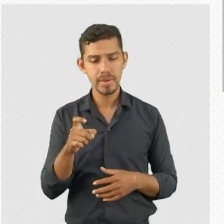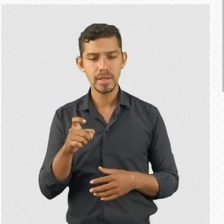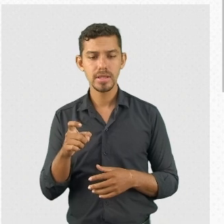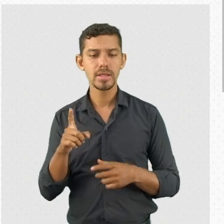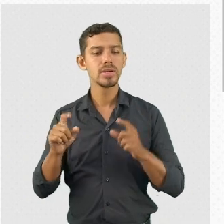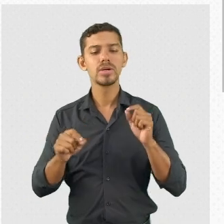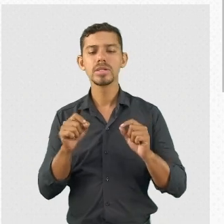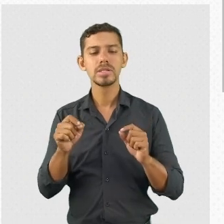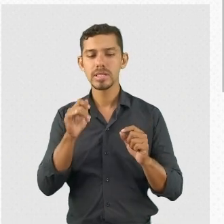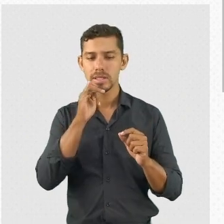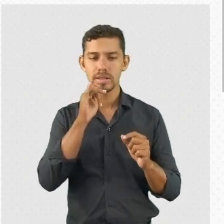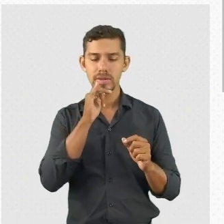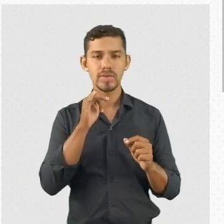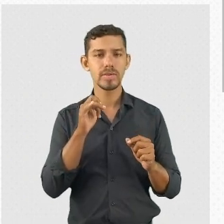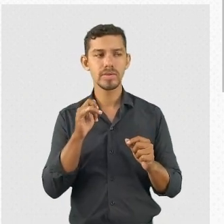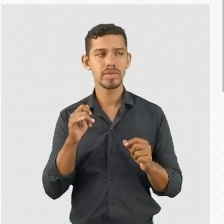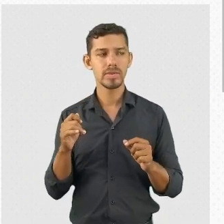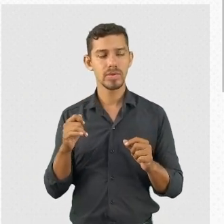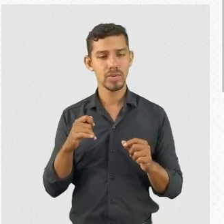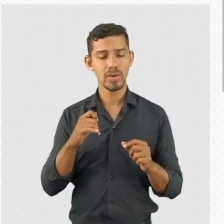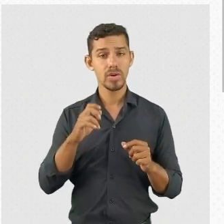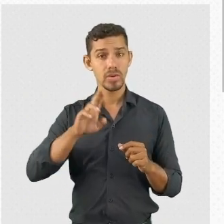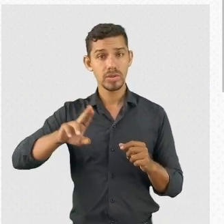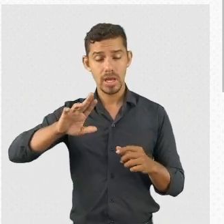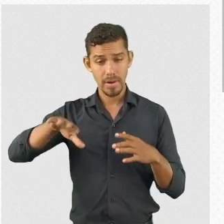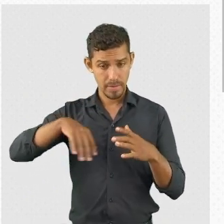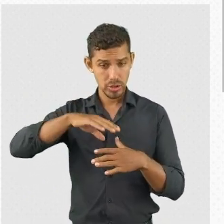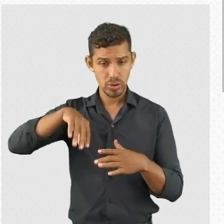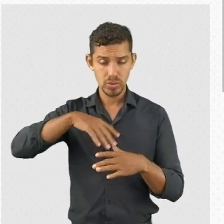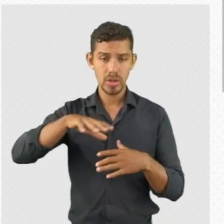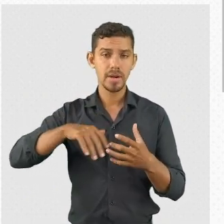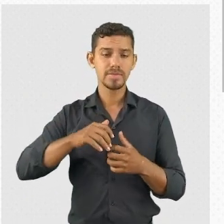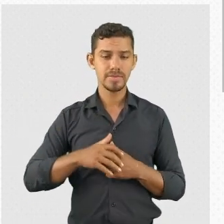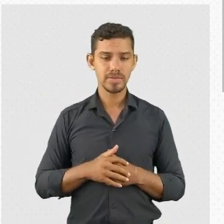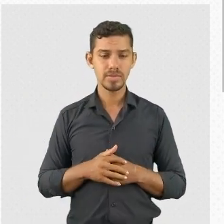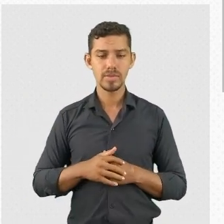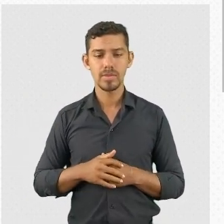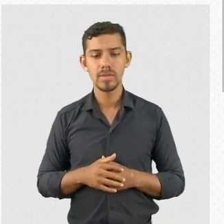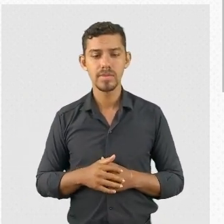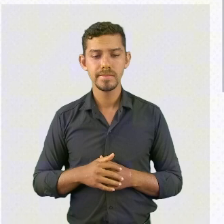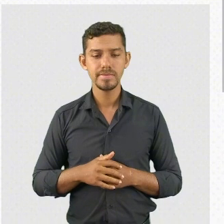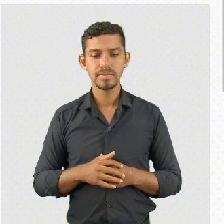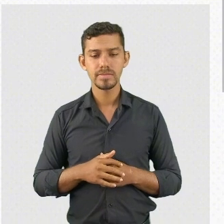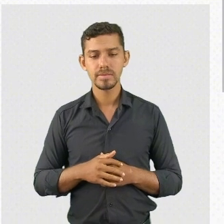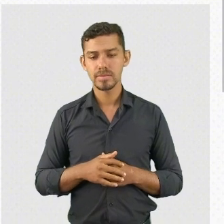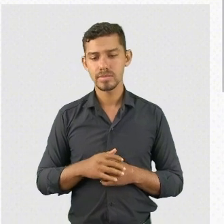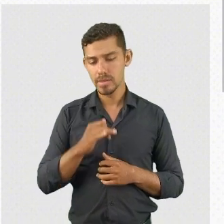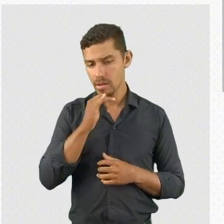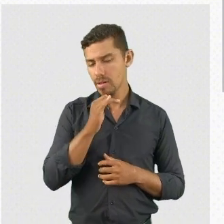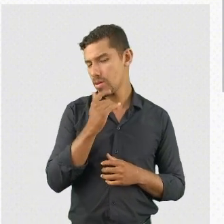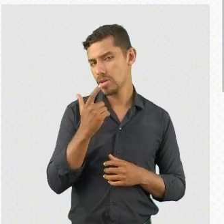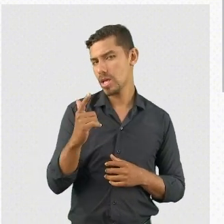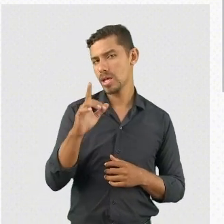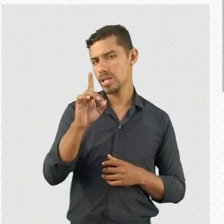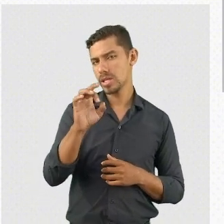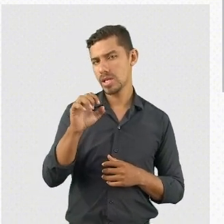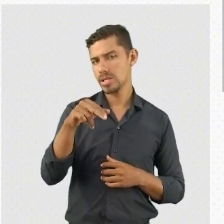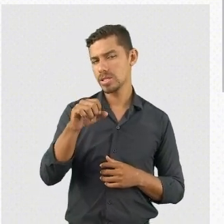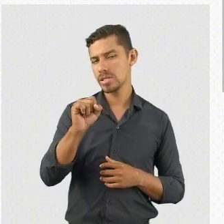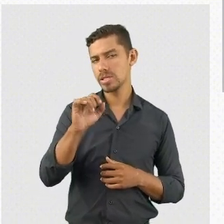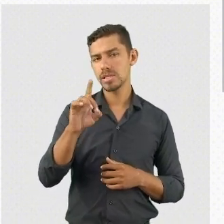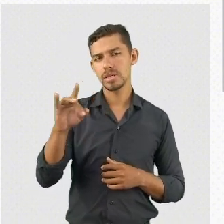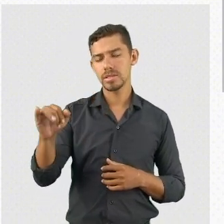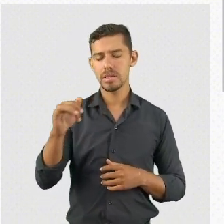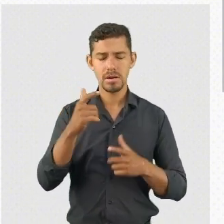que é um mixer? É aquele produto, aquele aparelho que você usa para misturar. E para misturar coisas que não têm uma densidade muito grande, algo que